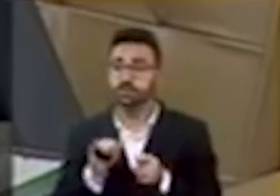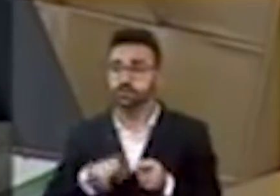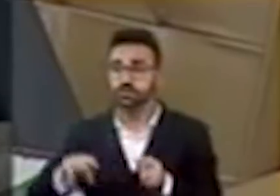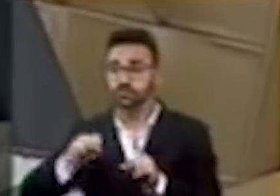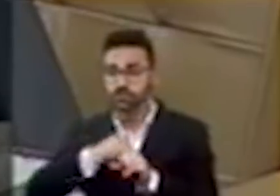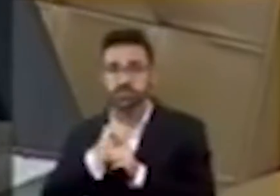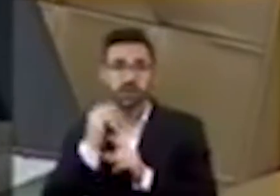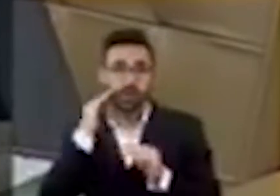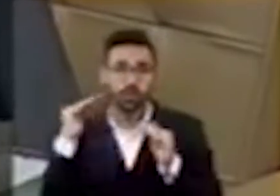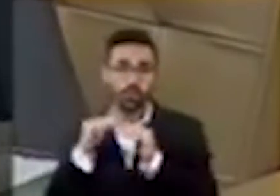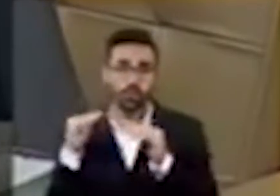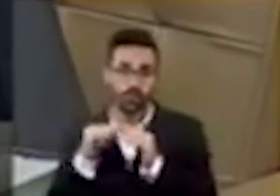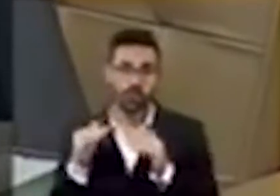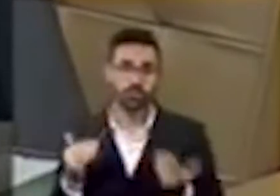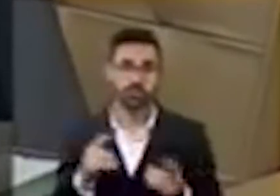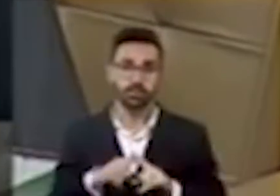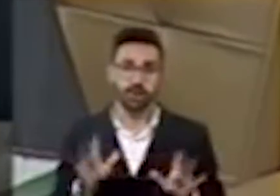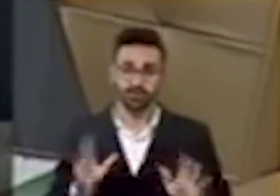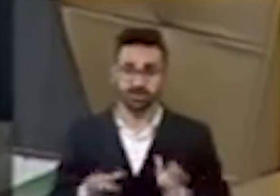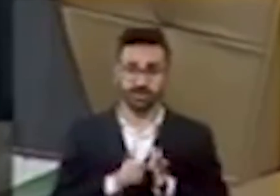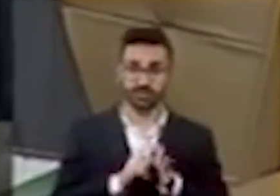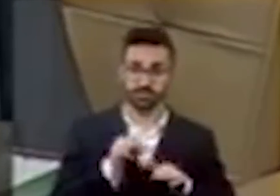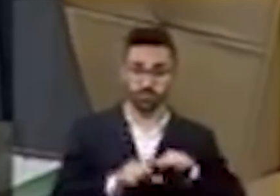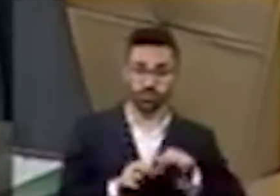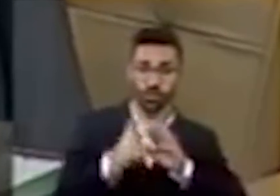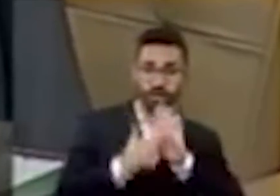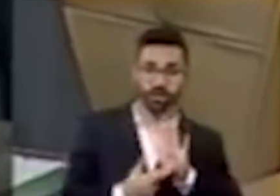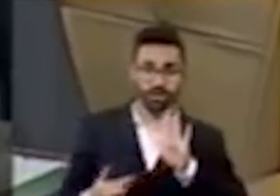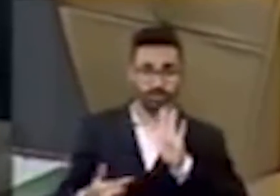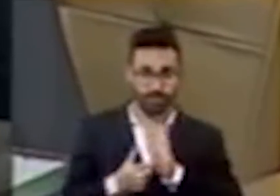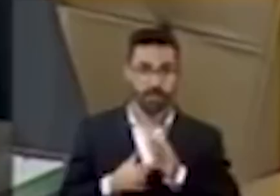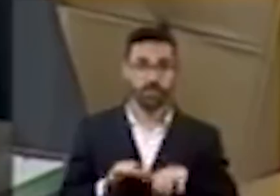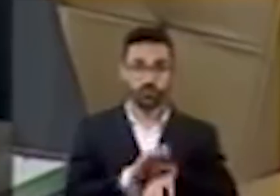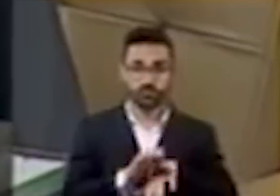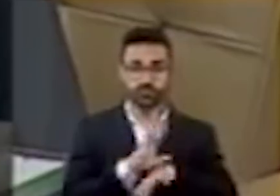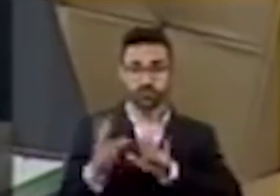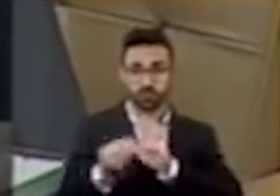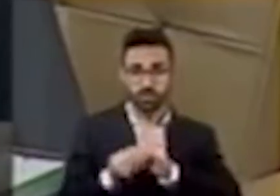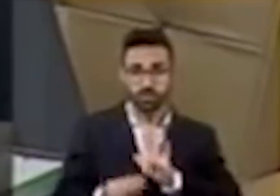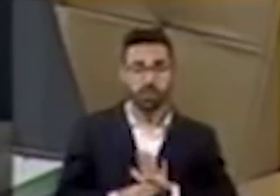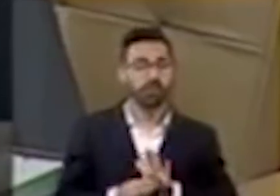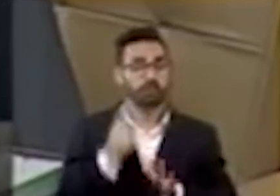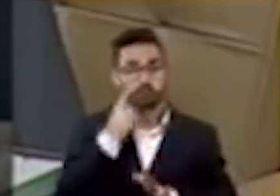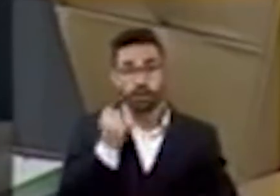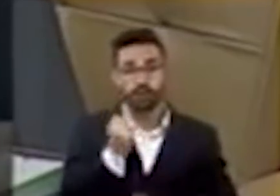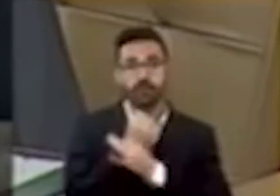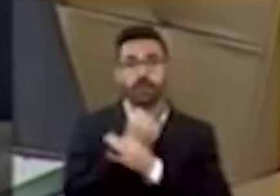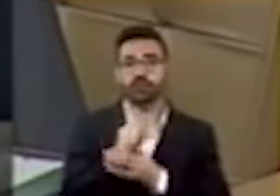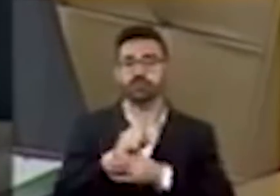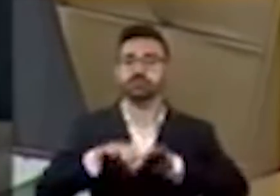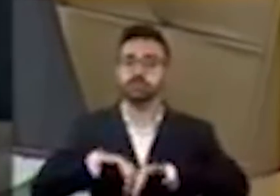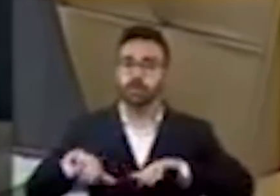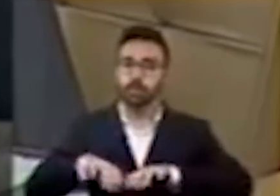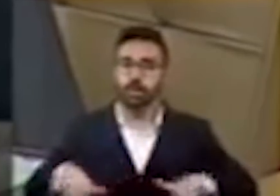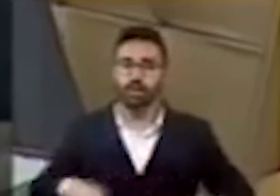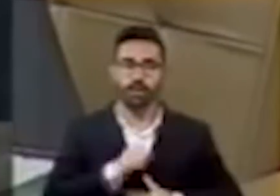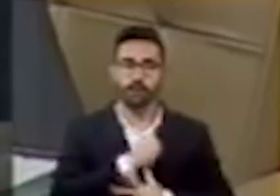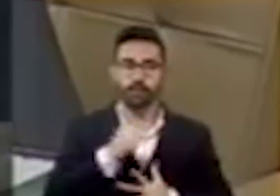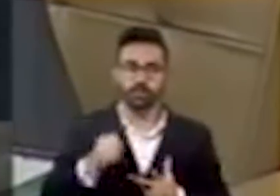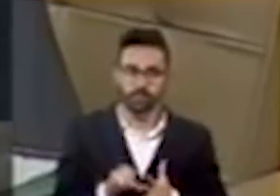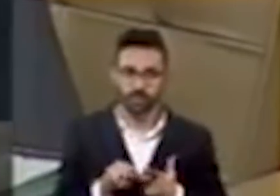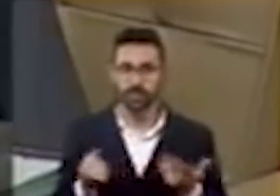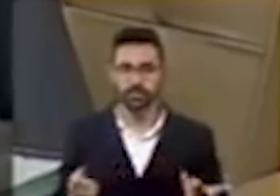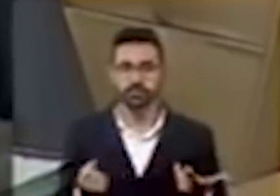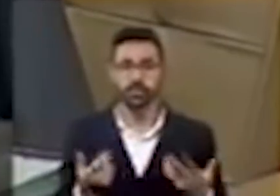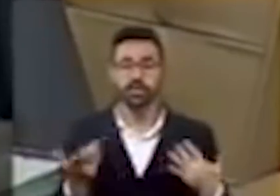de reformas formais do sistema constitucional, de modo a garantir justamente a doutrina da separação de poderes, a figura